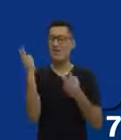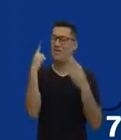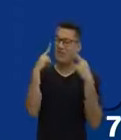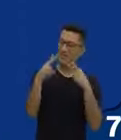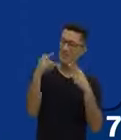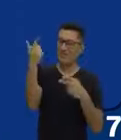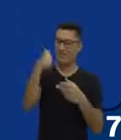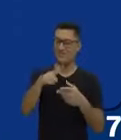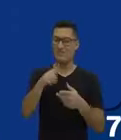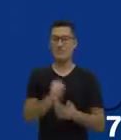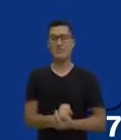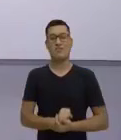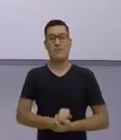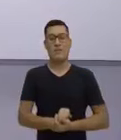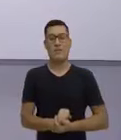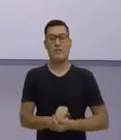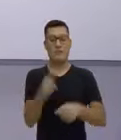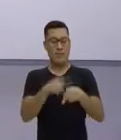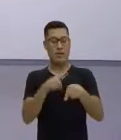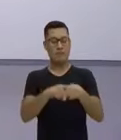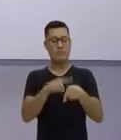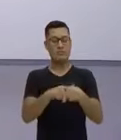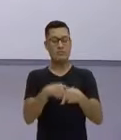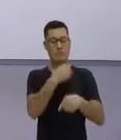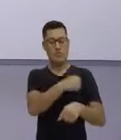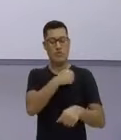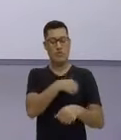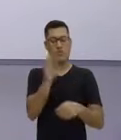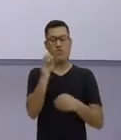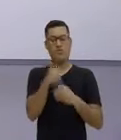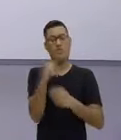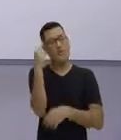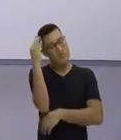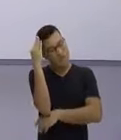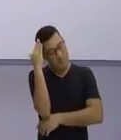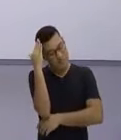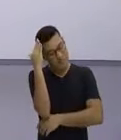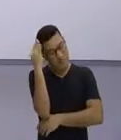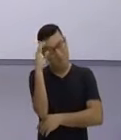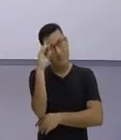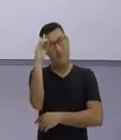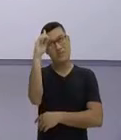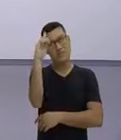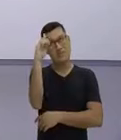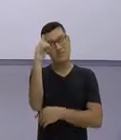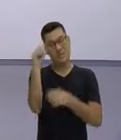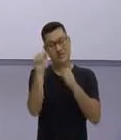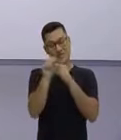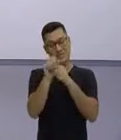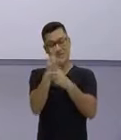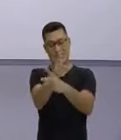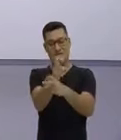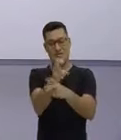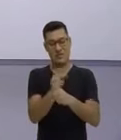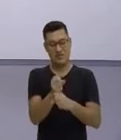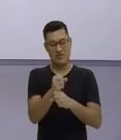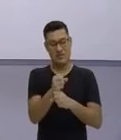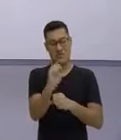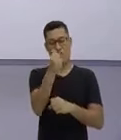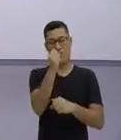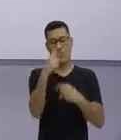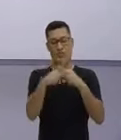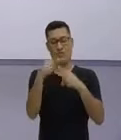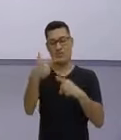rapidinho. Nessa hora aí, o nosso aluno pegou, botou a mão na cabeça e disse, meu Deus, vou ter que calcular 2 elevado a 10. 2 elevado a décima.